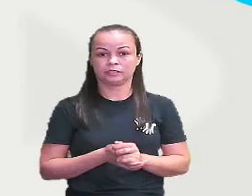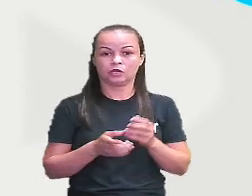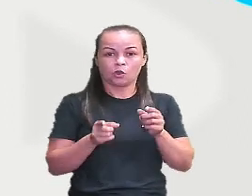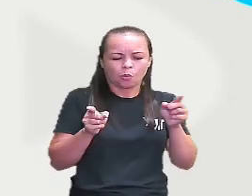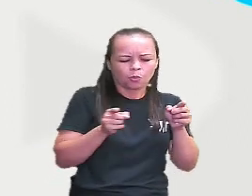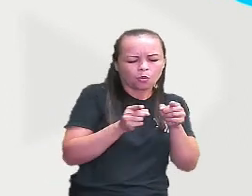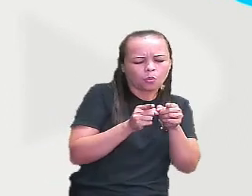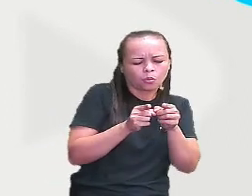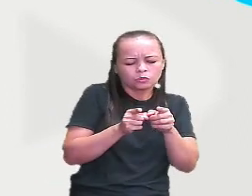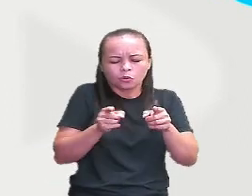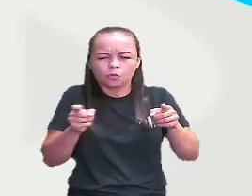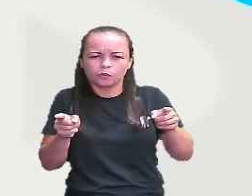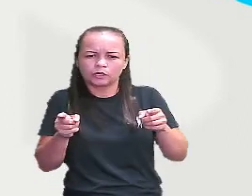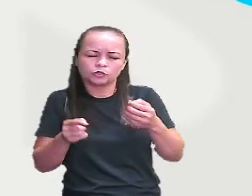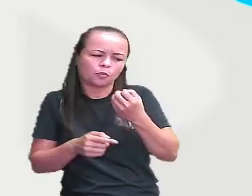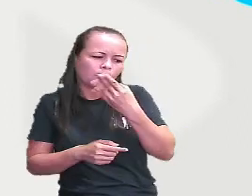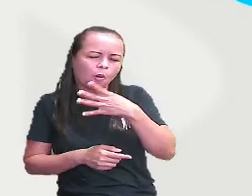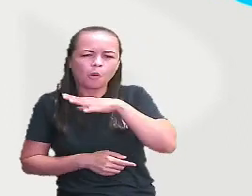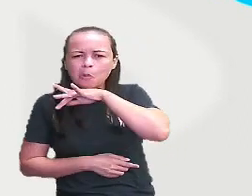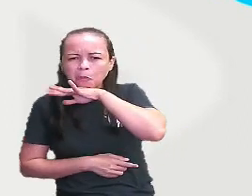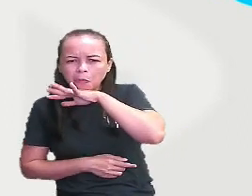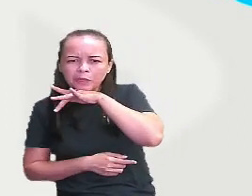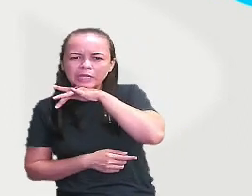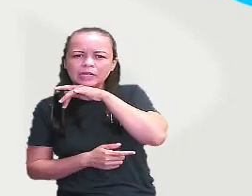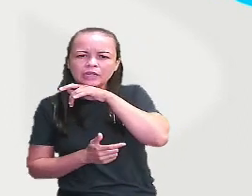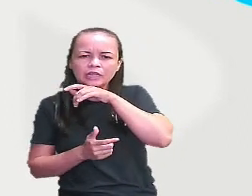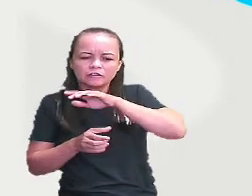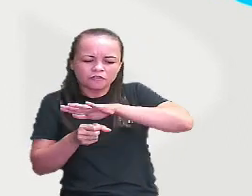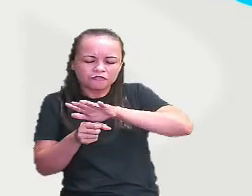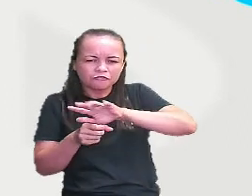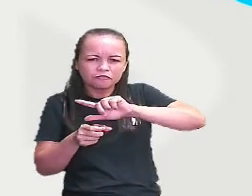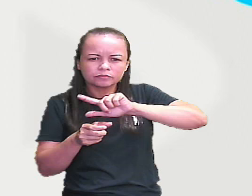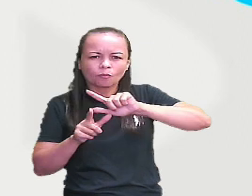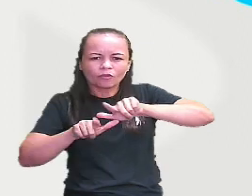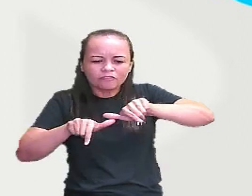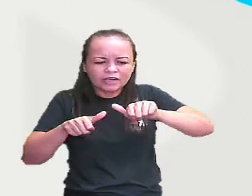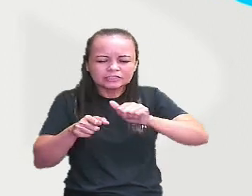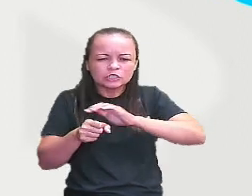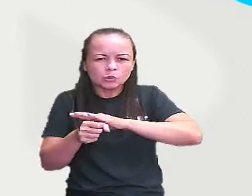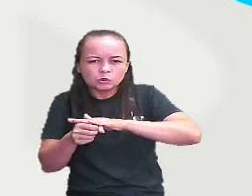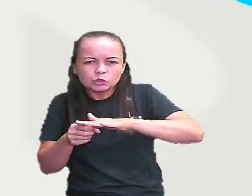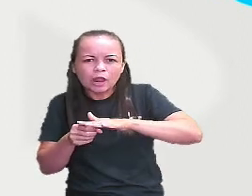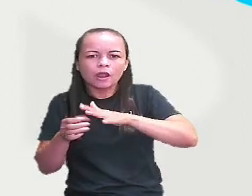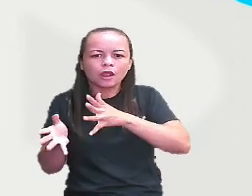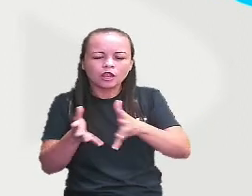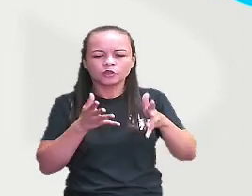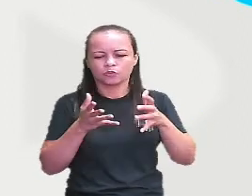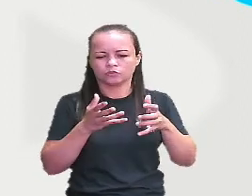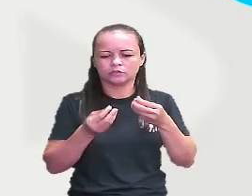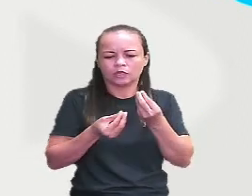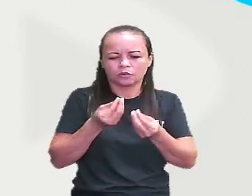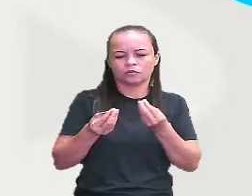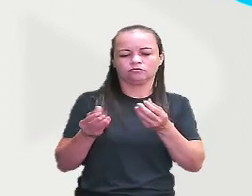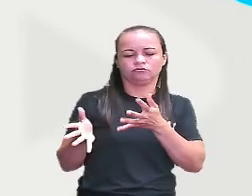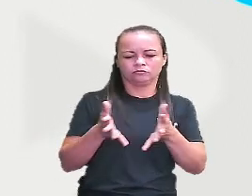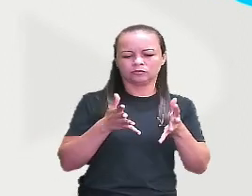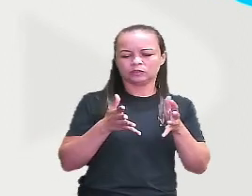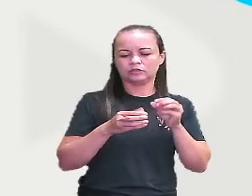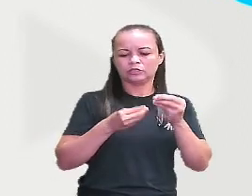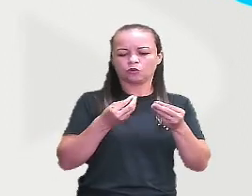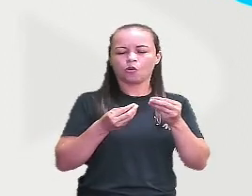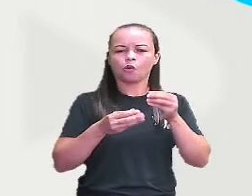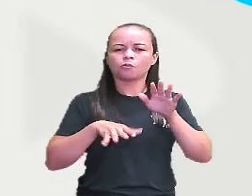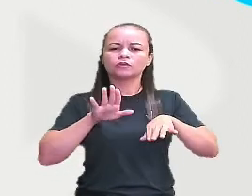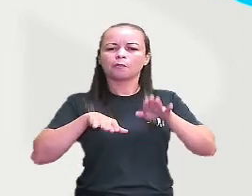ruim, vazio e cheio, bonito e feio. São jeitos das coisas ser, depende do jeito